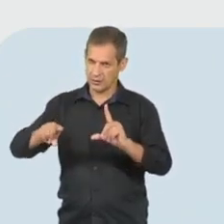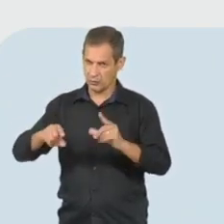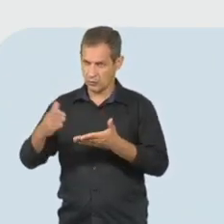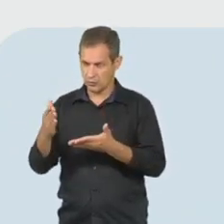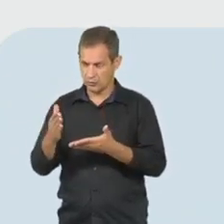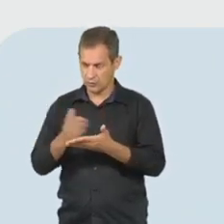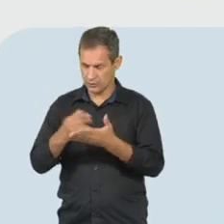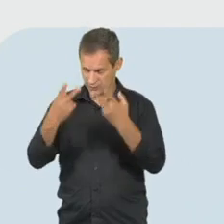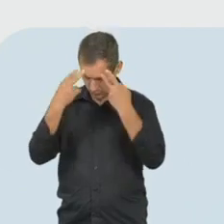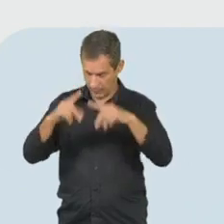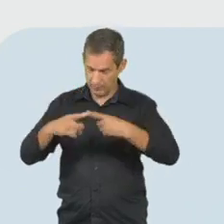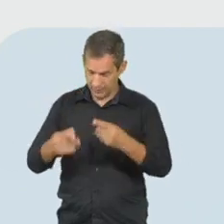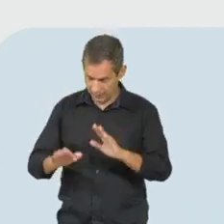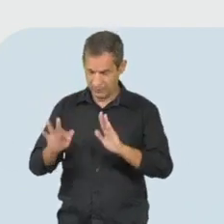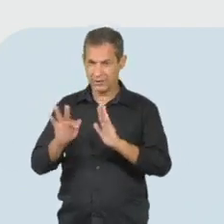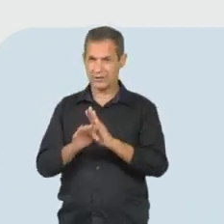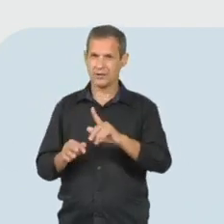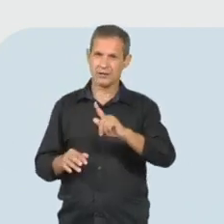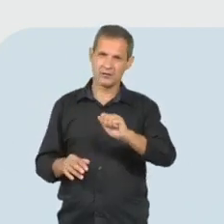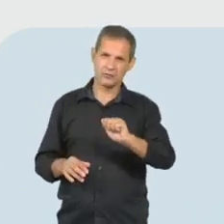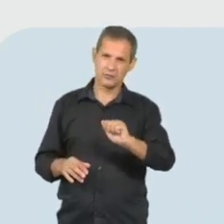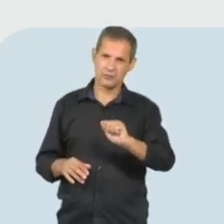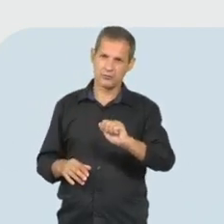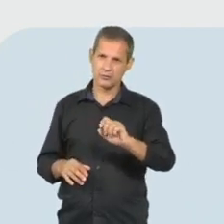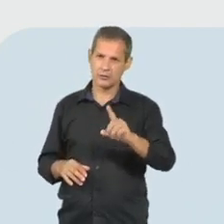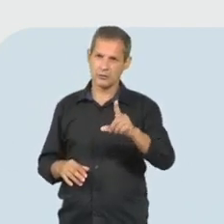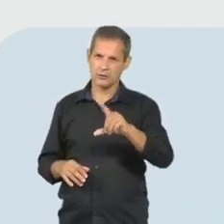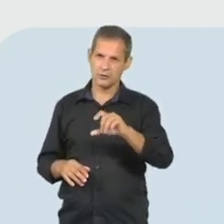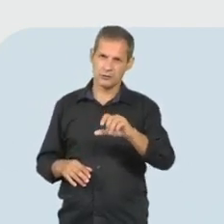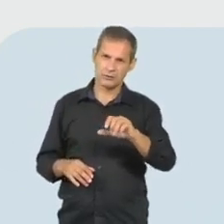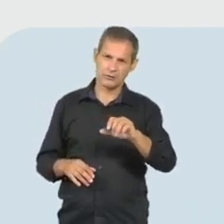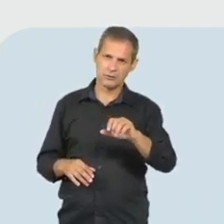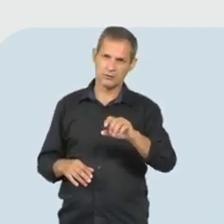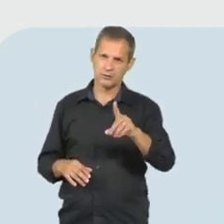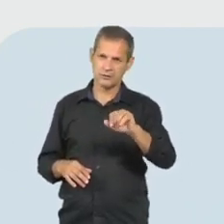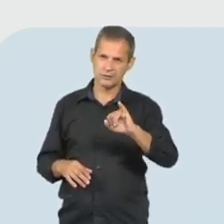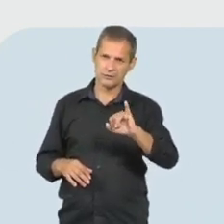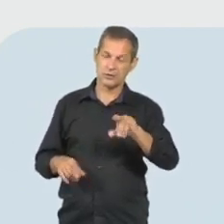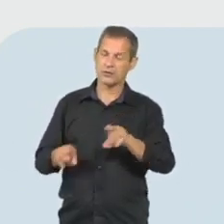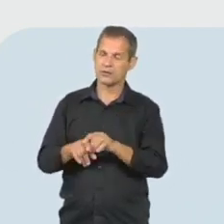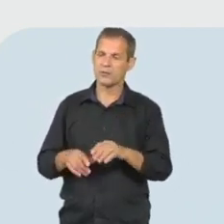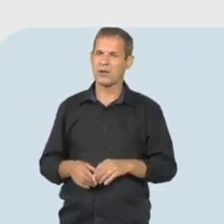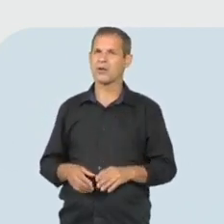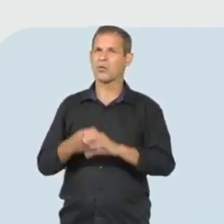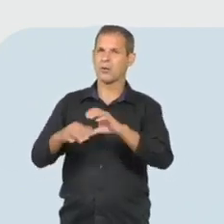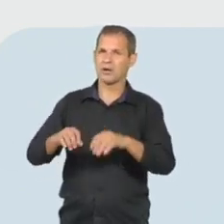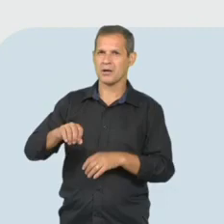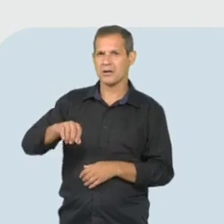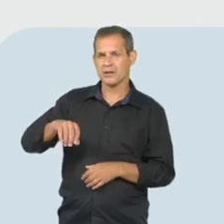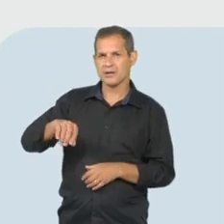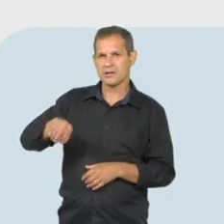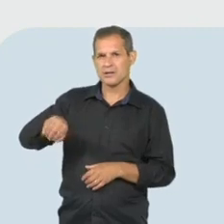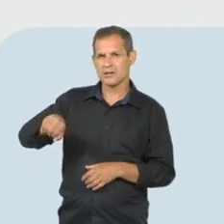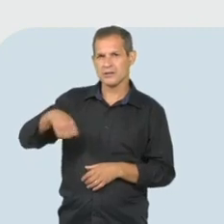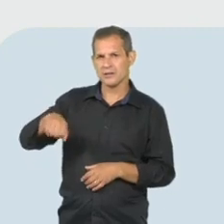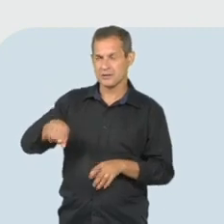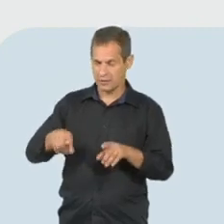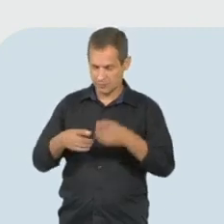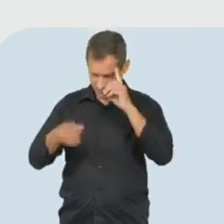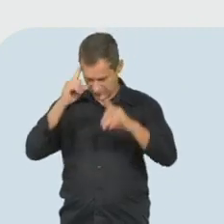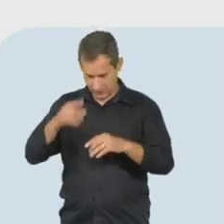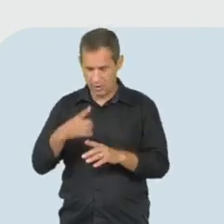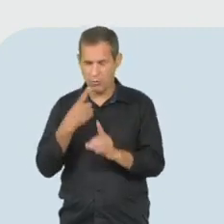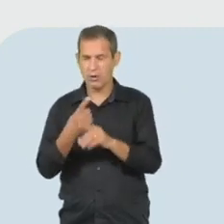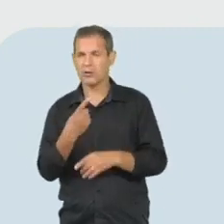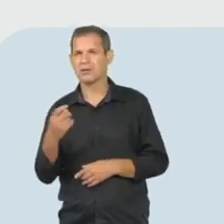normal, que é a forma de Gauss aqui em forma de sino, e também o teste de hipóteses para chegar em